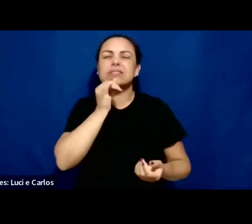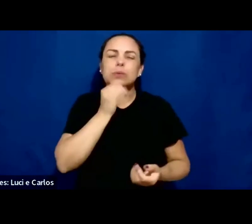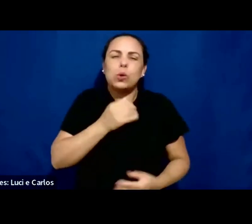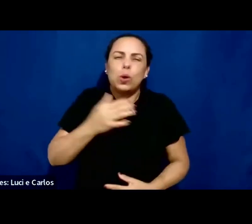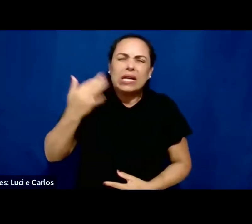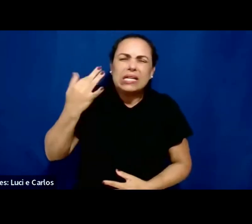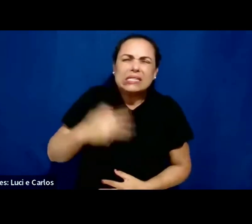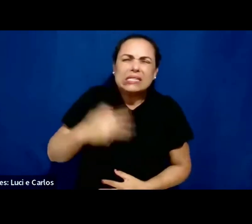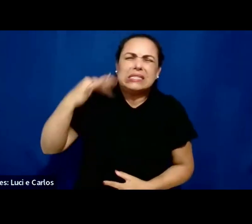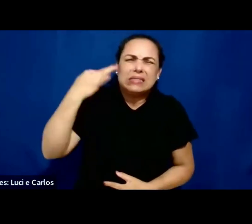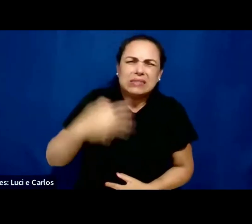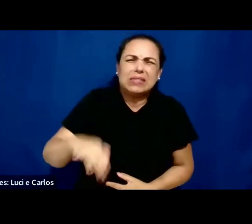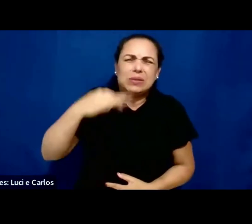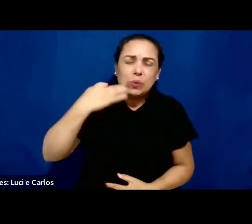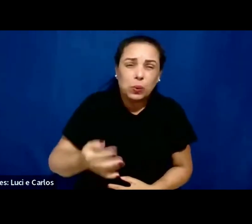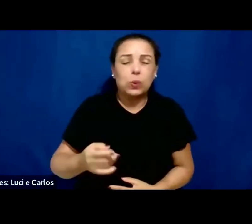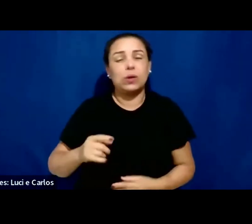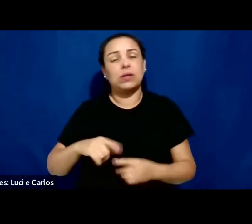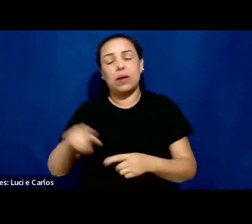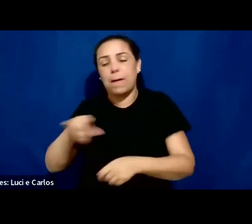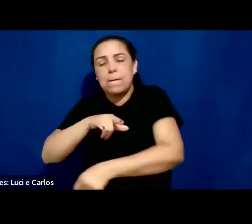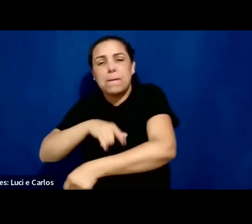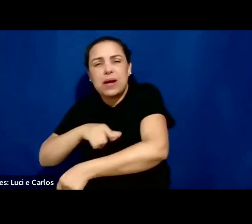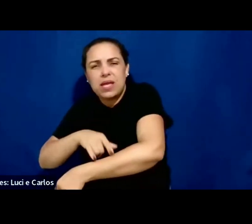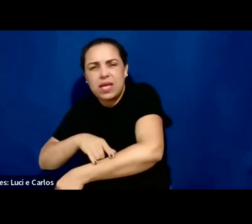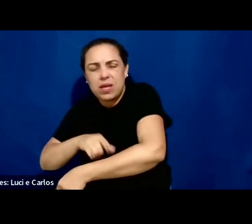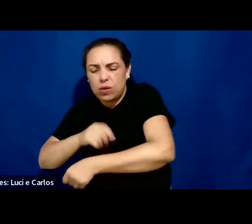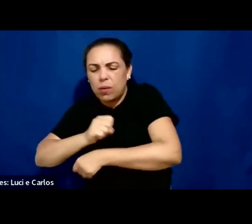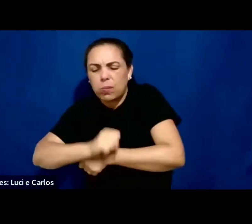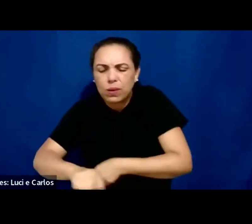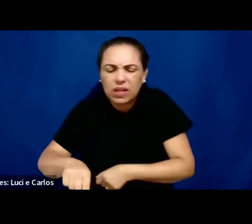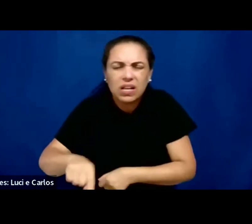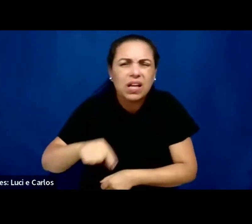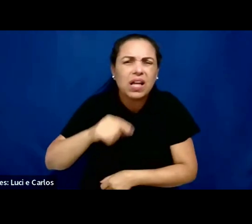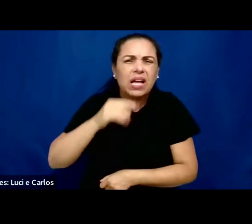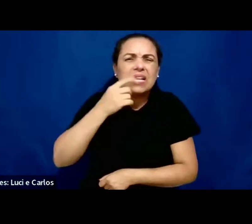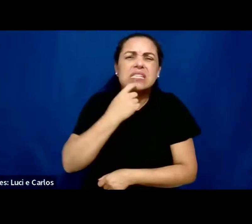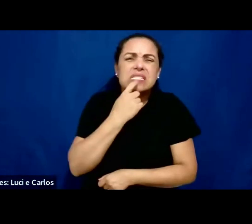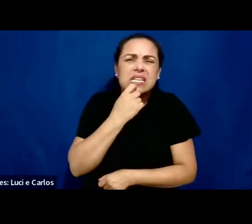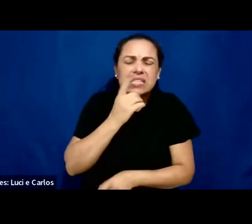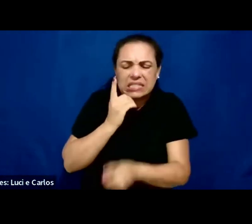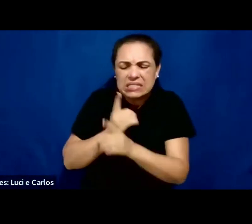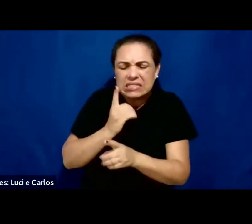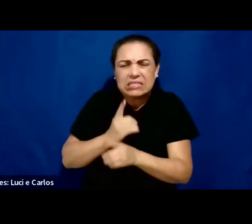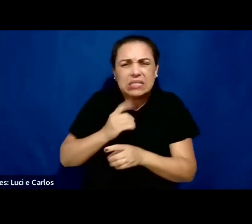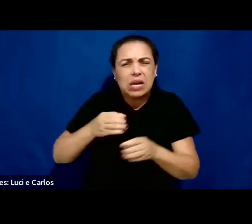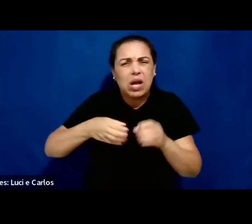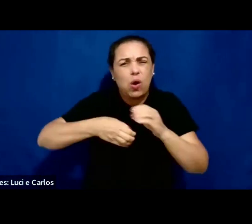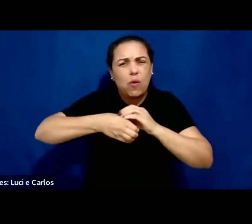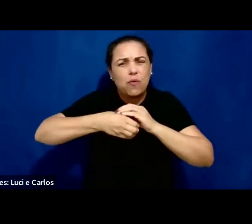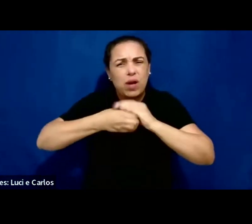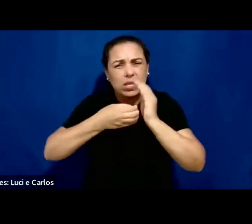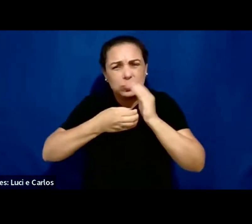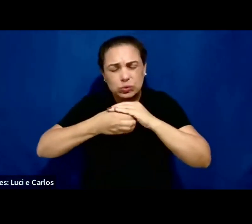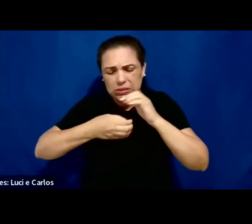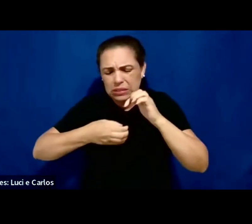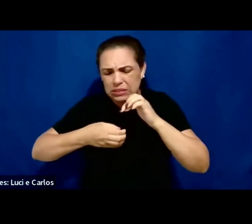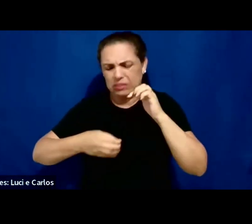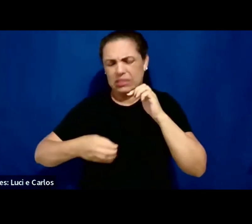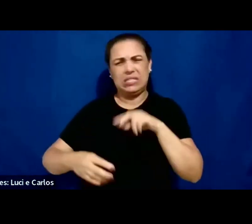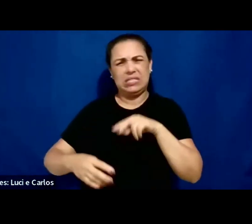abdominal, sangue nas fezes, presença de muco nas fezes, constipação